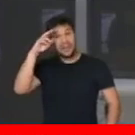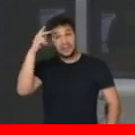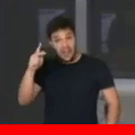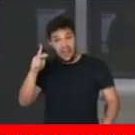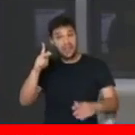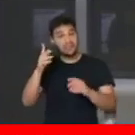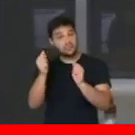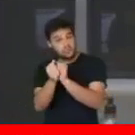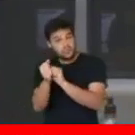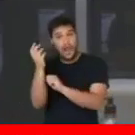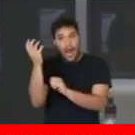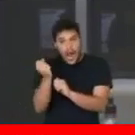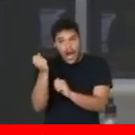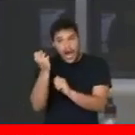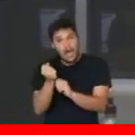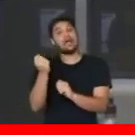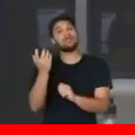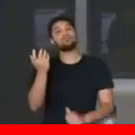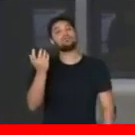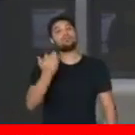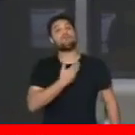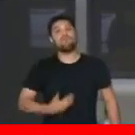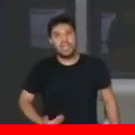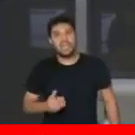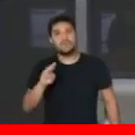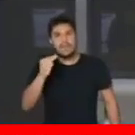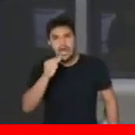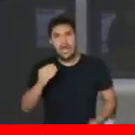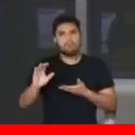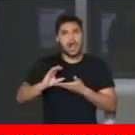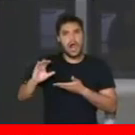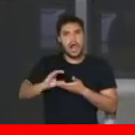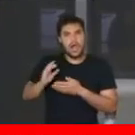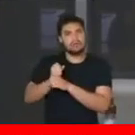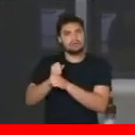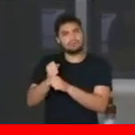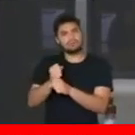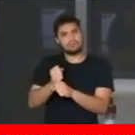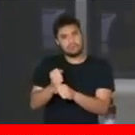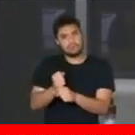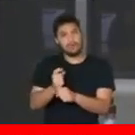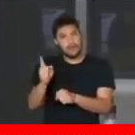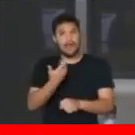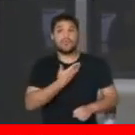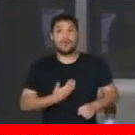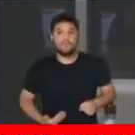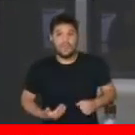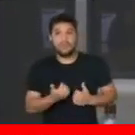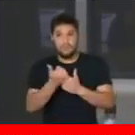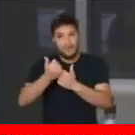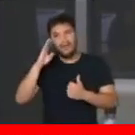lá milhões e milhões ao custo destes anos em que dão governabilidade a esse sujeito